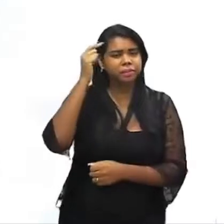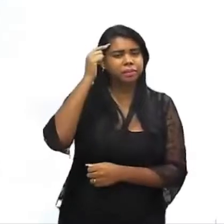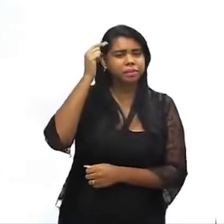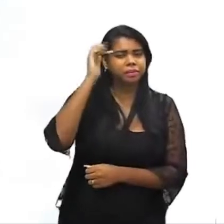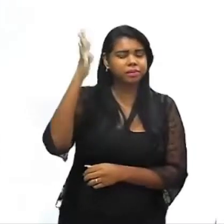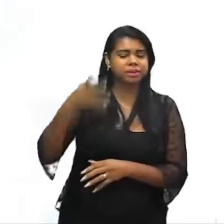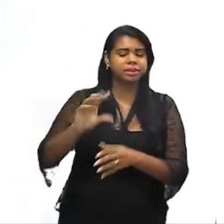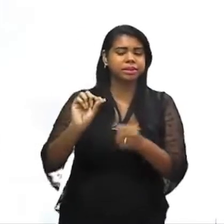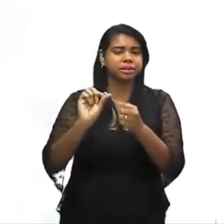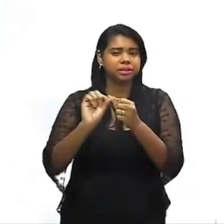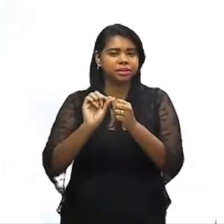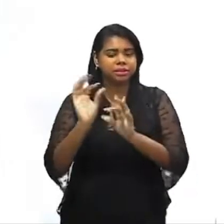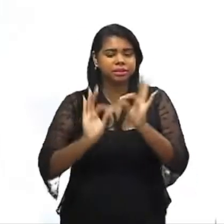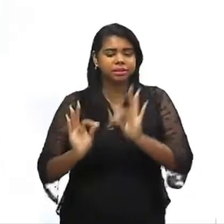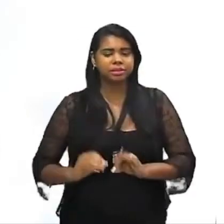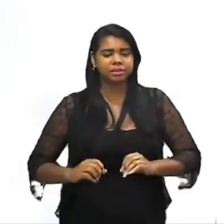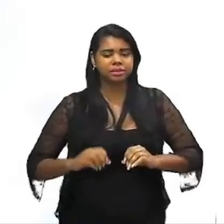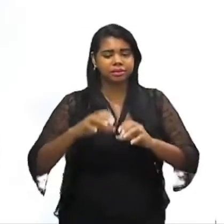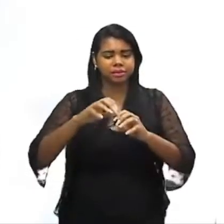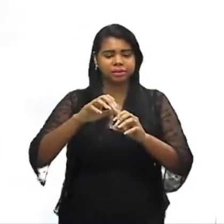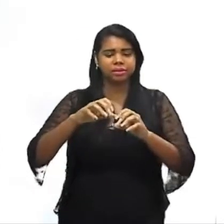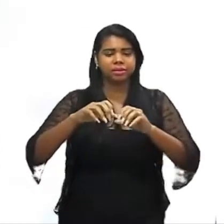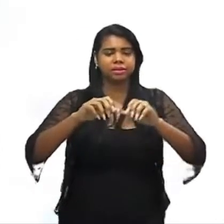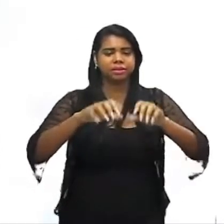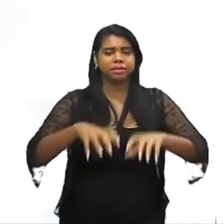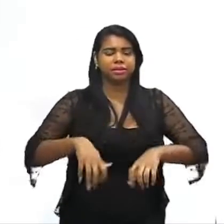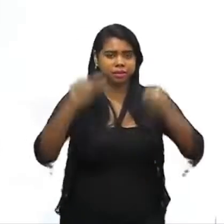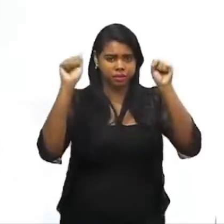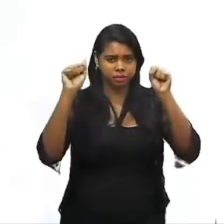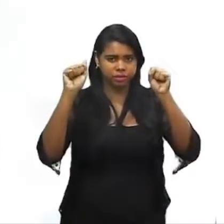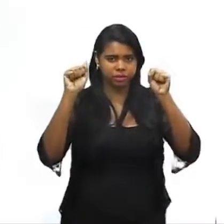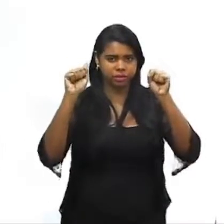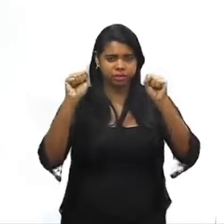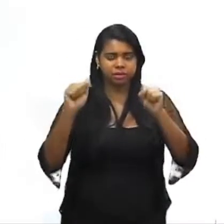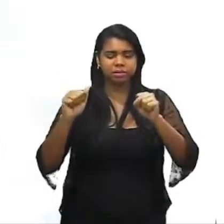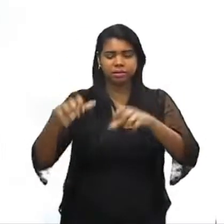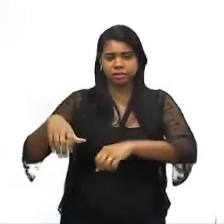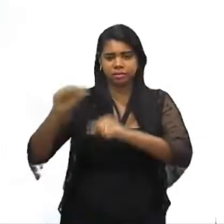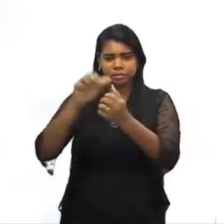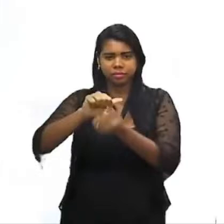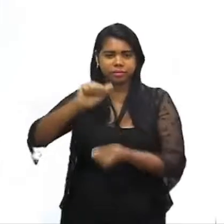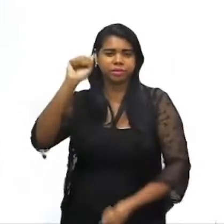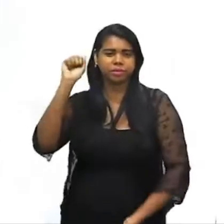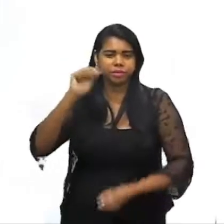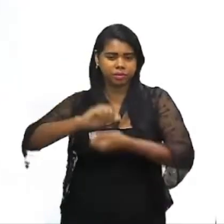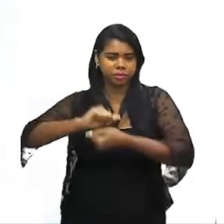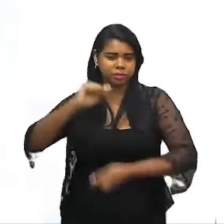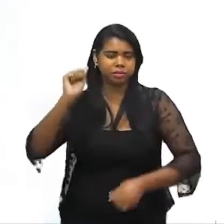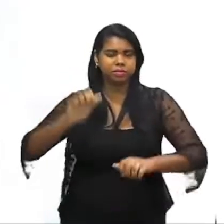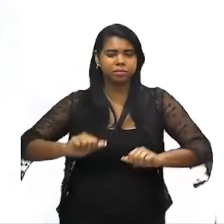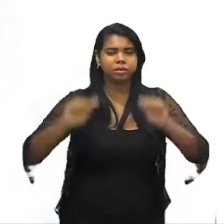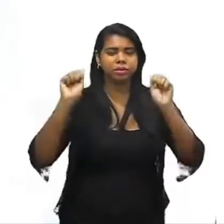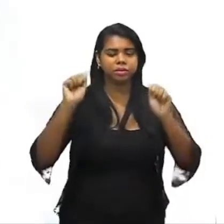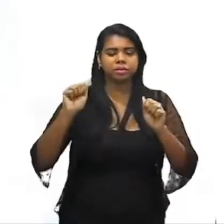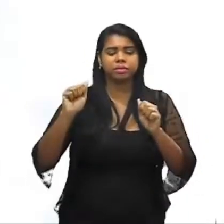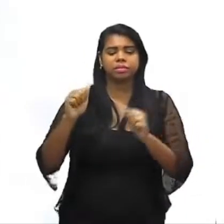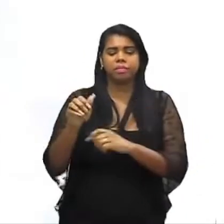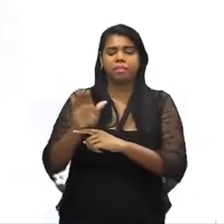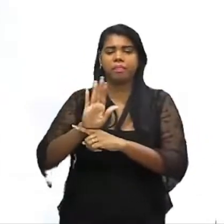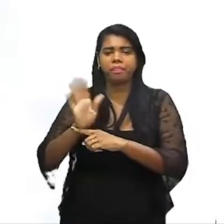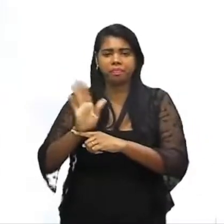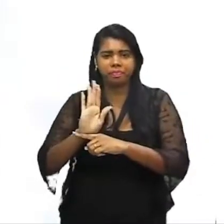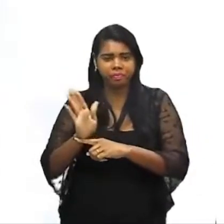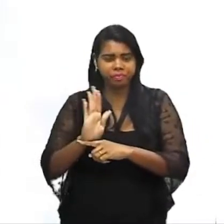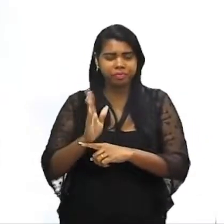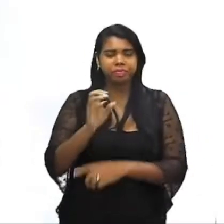ele confeccionava os cartazes dos filmes que iam passar no Cine Olinda. Então, quando ele veio para cá, né, quando ele veio